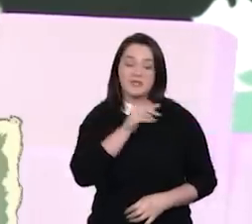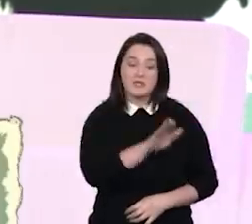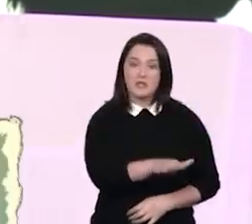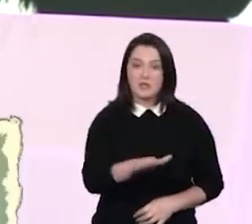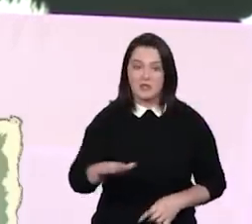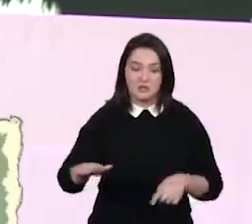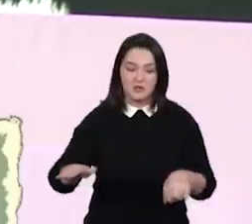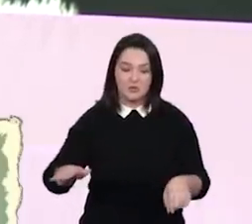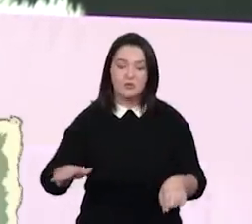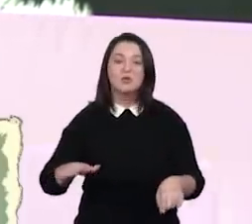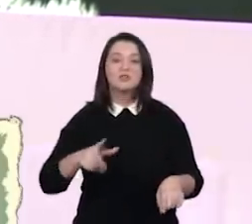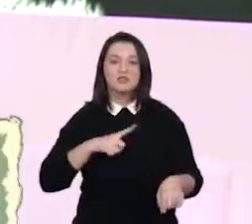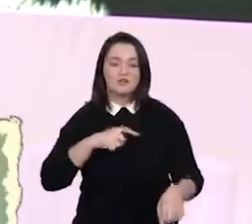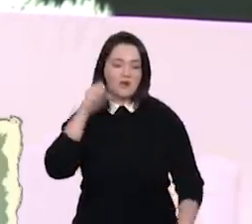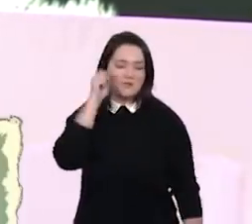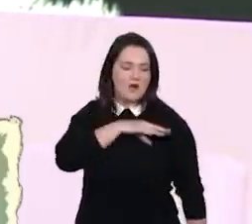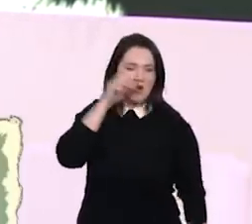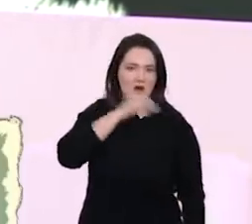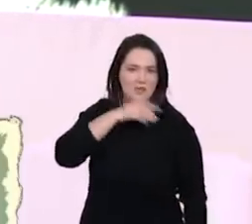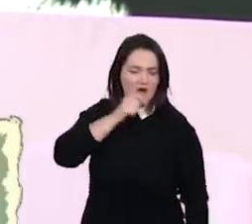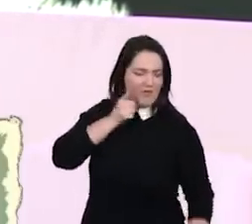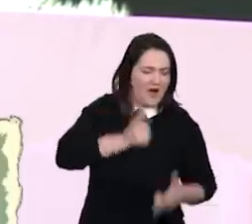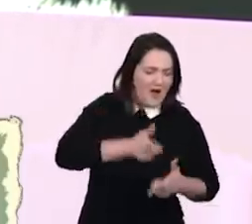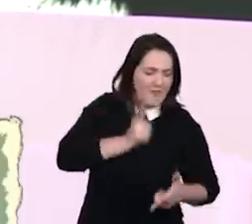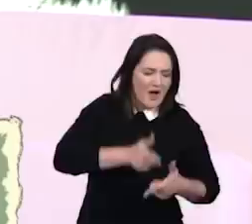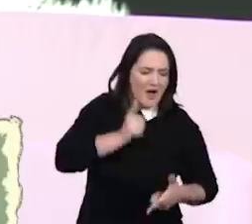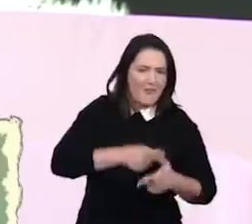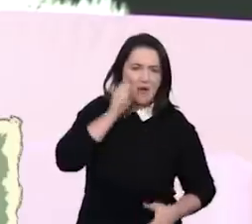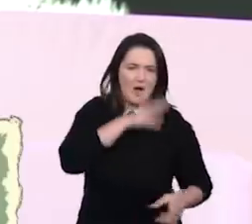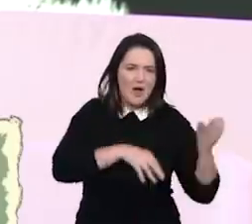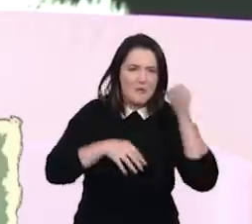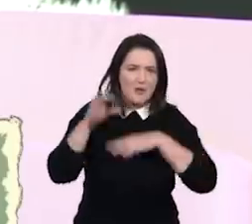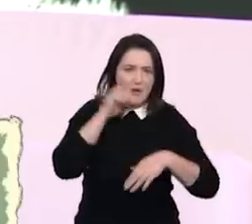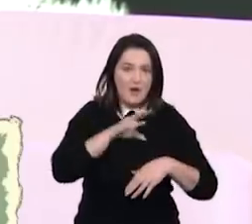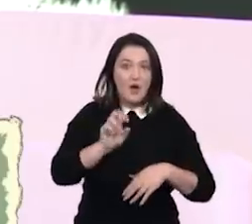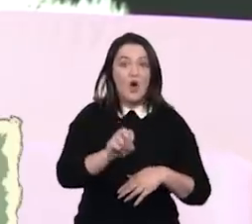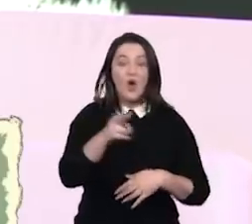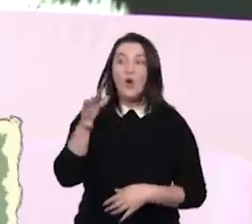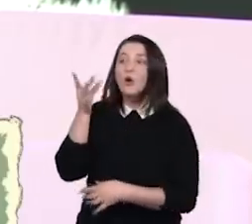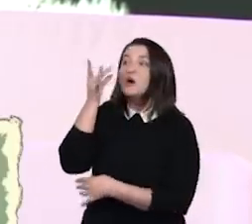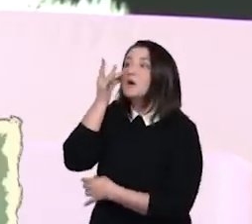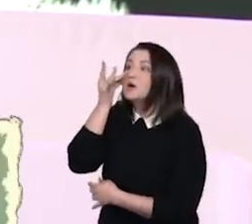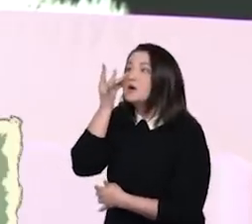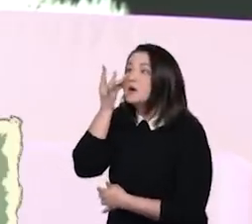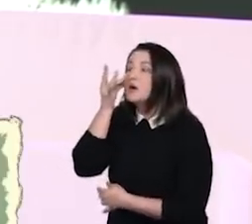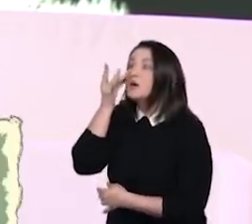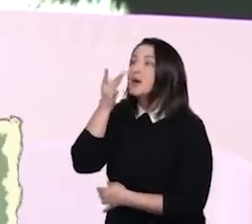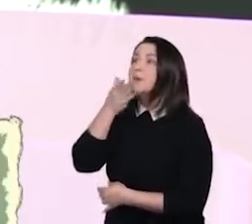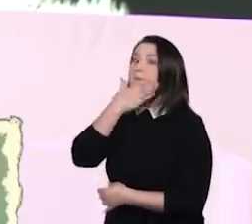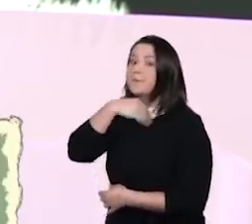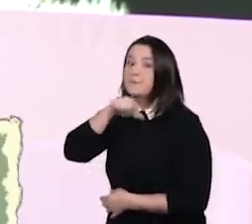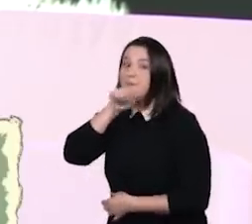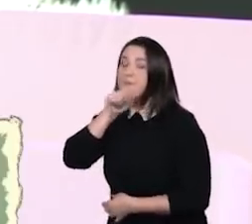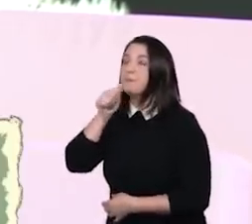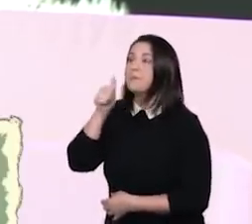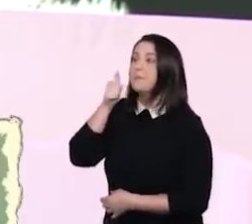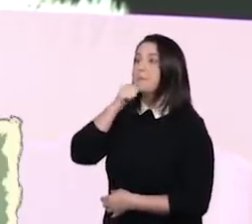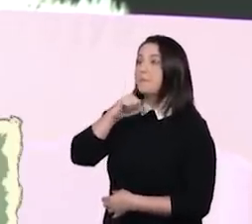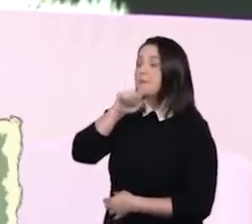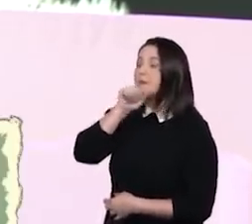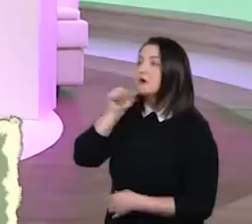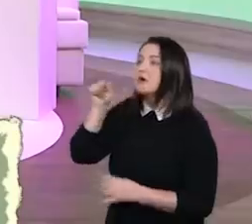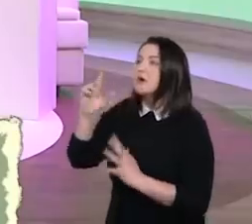passaram pelo abuso verbal na infância ou presenciaram os seus pais ali se degladiando dentro de casa,